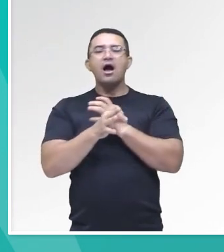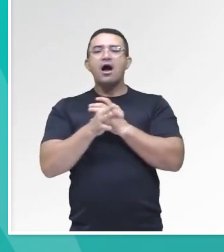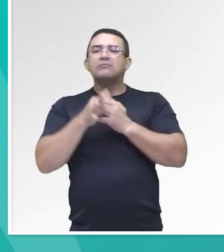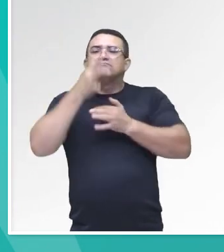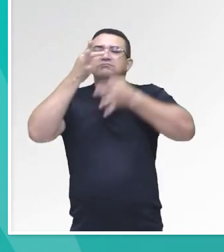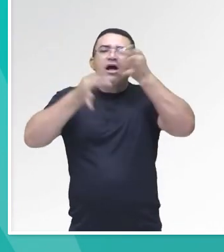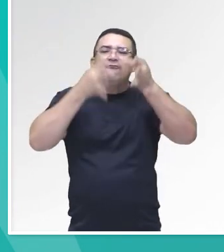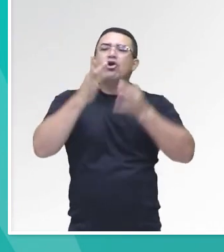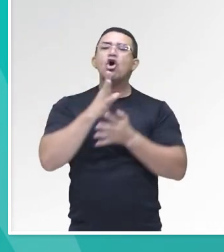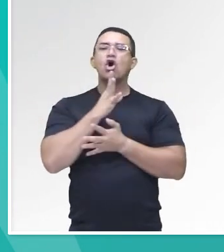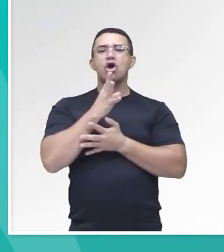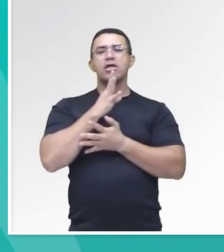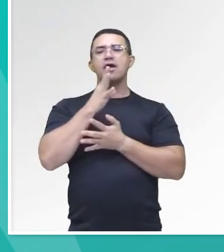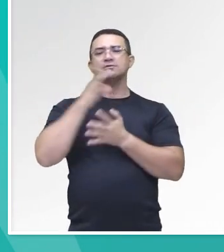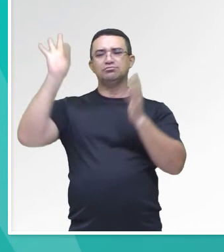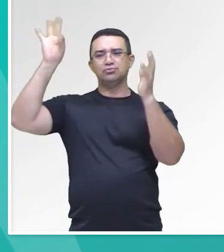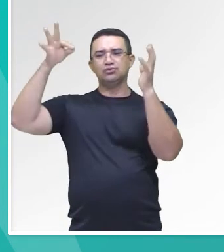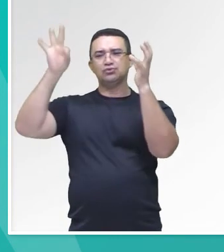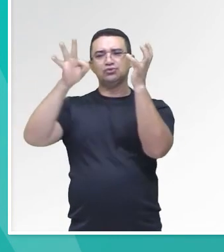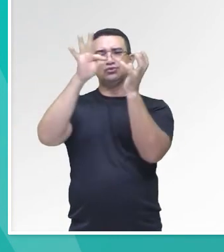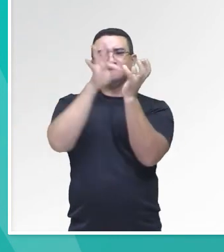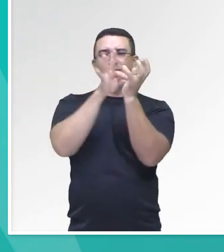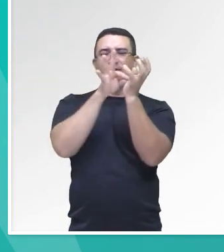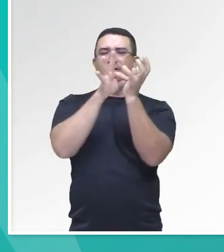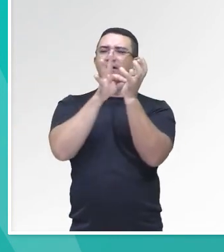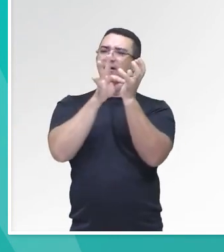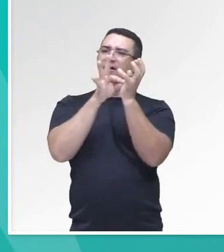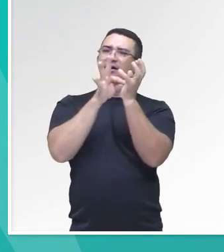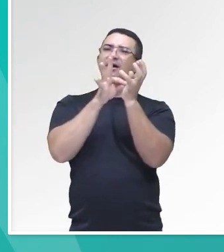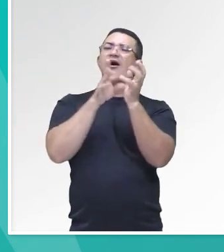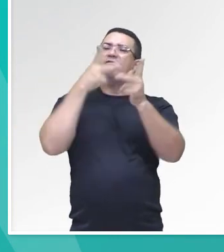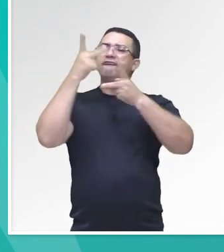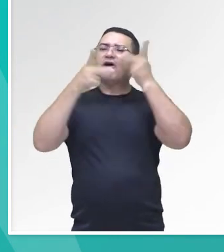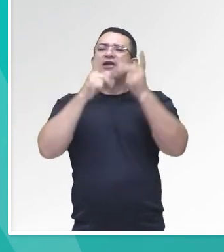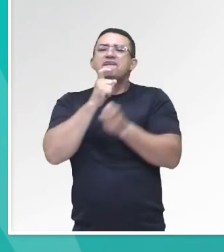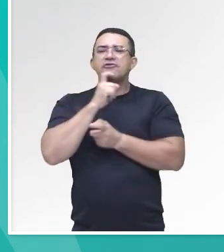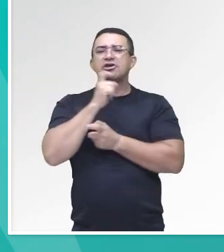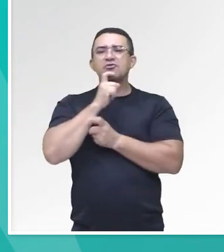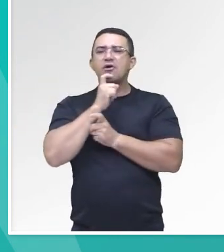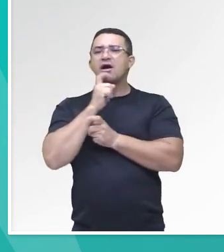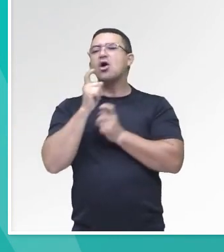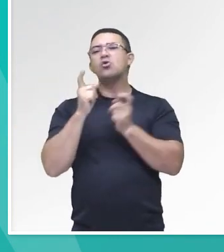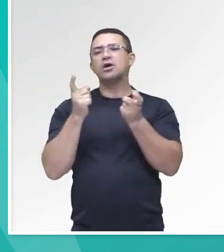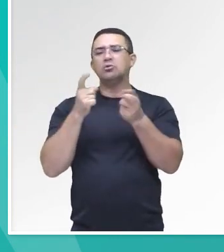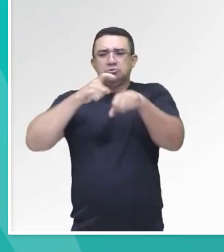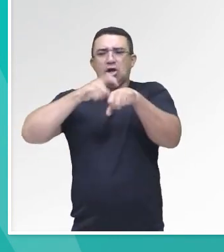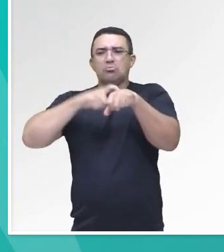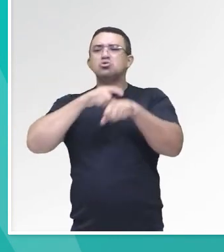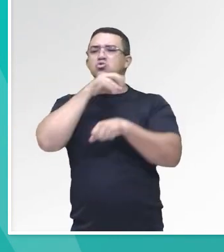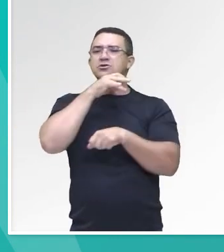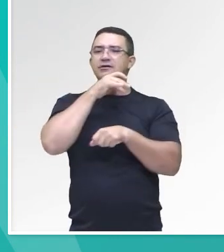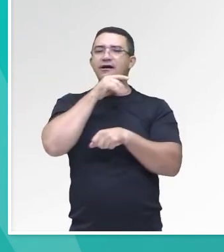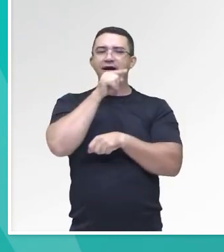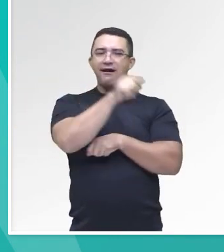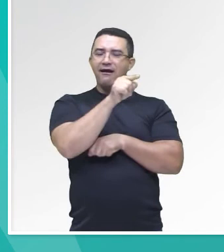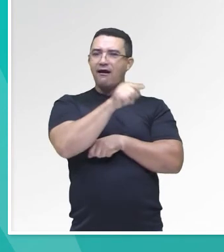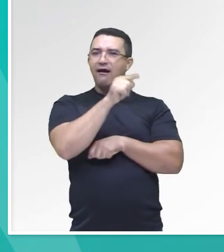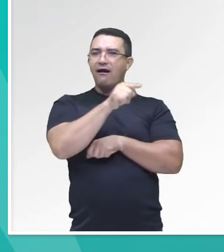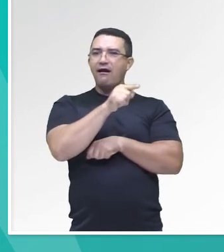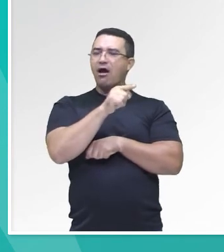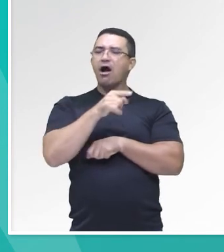lhe apresenta o amor, e diz que o frio é uma fase ruim, que ela era a flor mais linda do